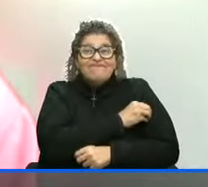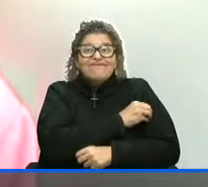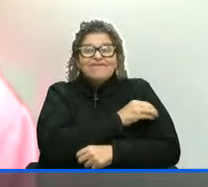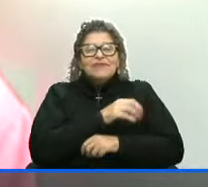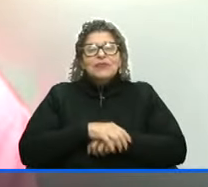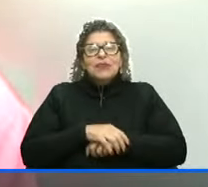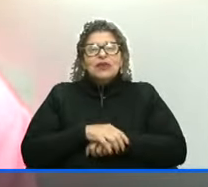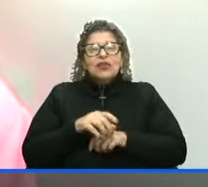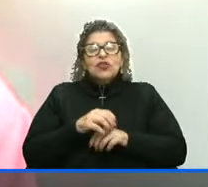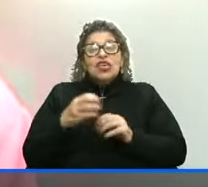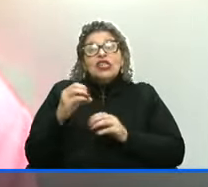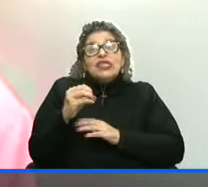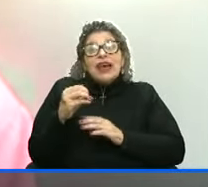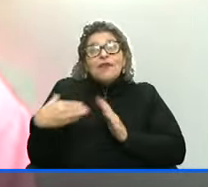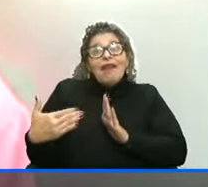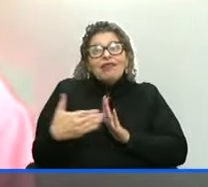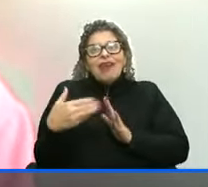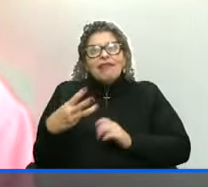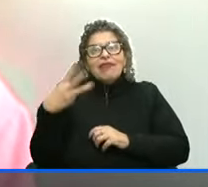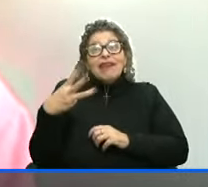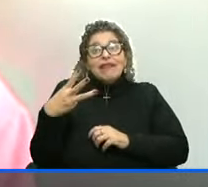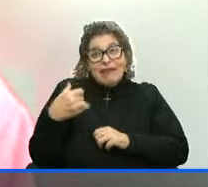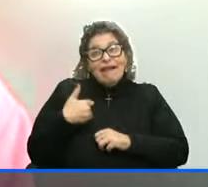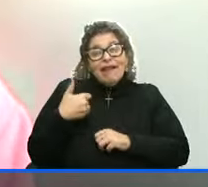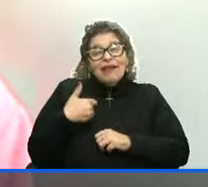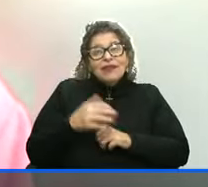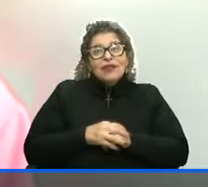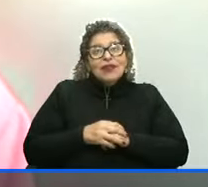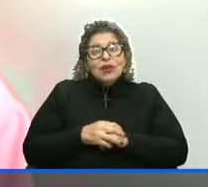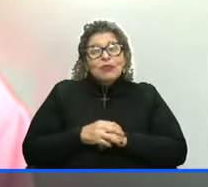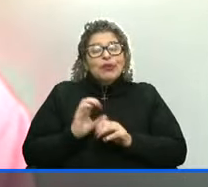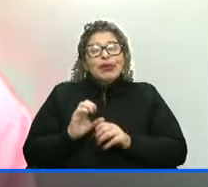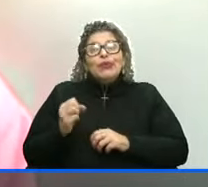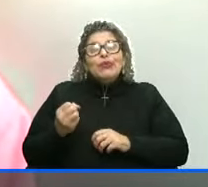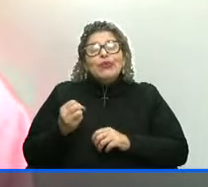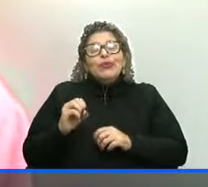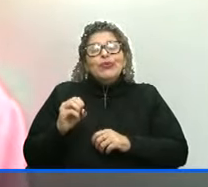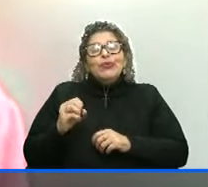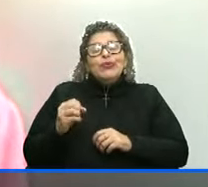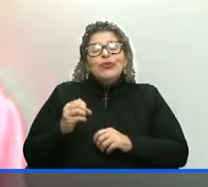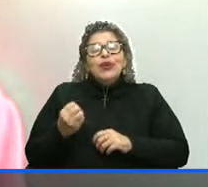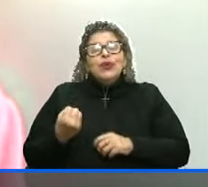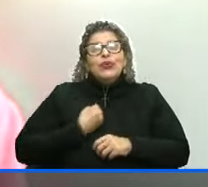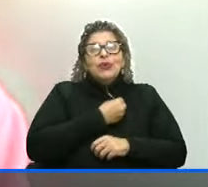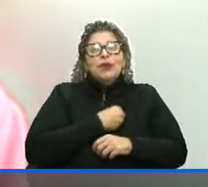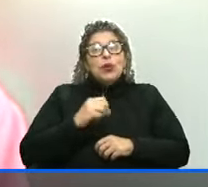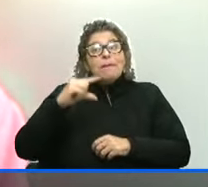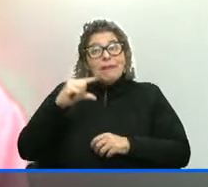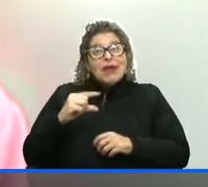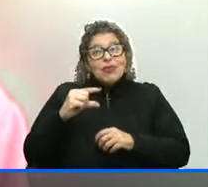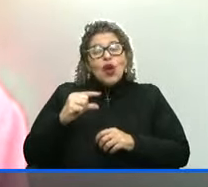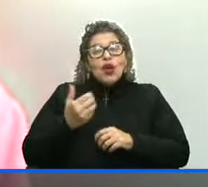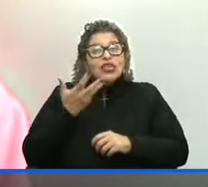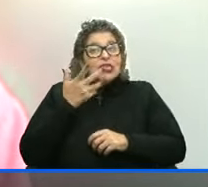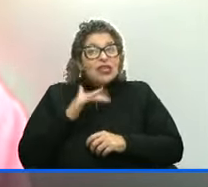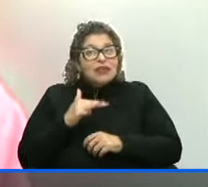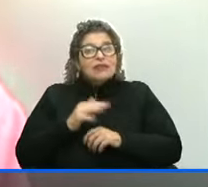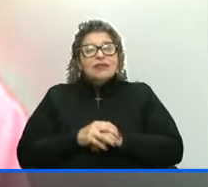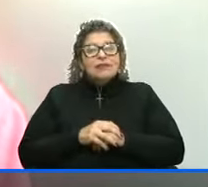de 0 a 3 anos, em função de ser o mesmo valor com o número menor de crianças. Então, acho que isso tem que ter um destaque especial.